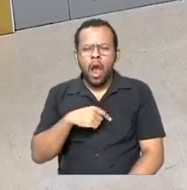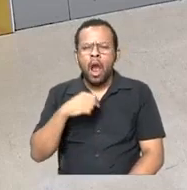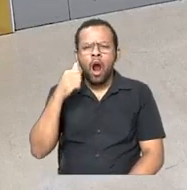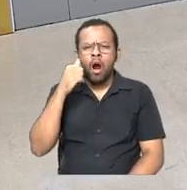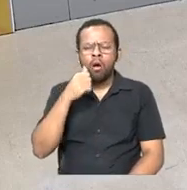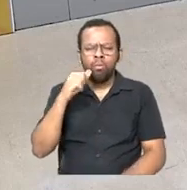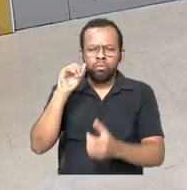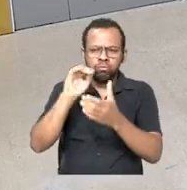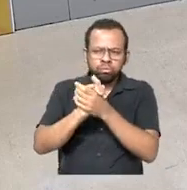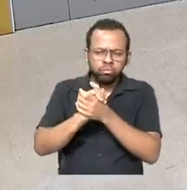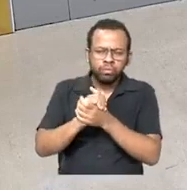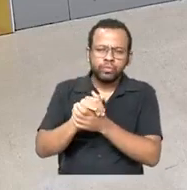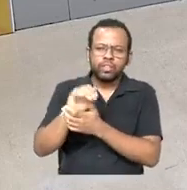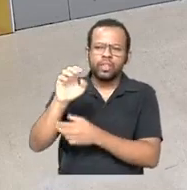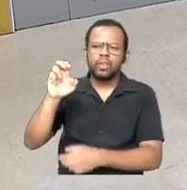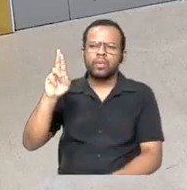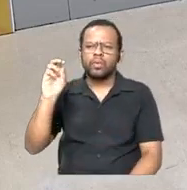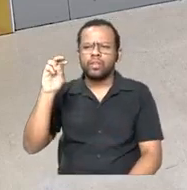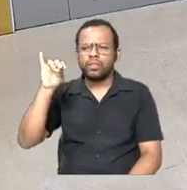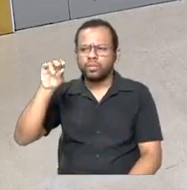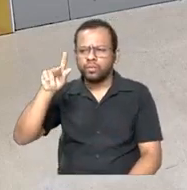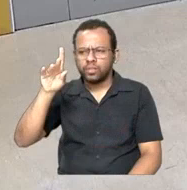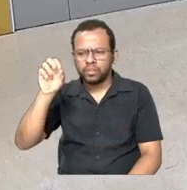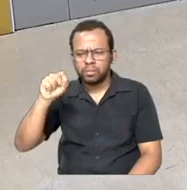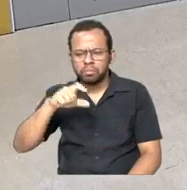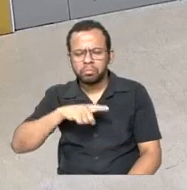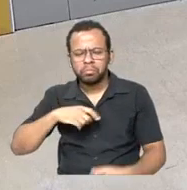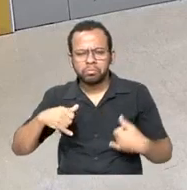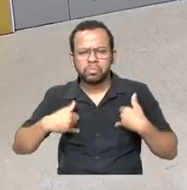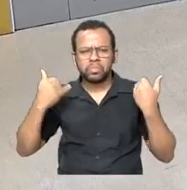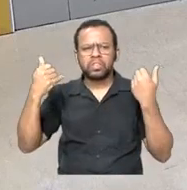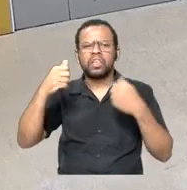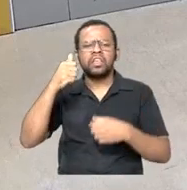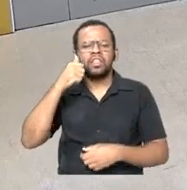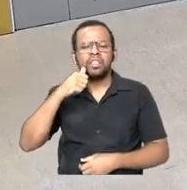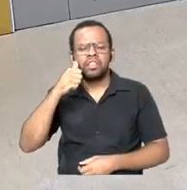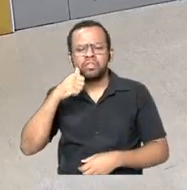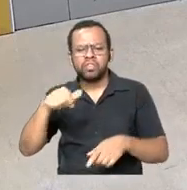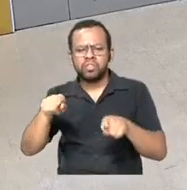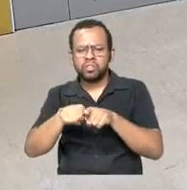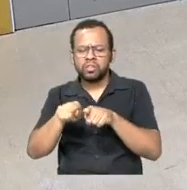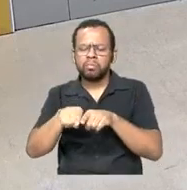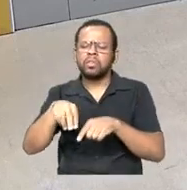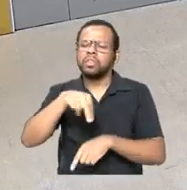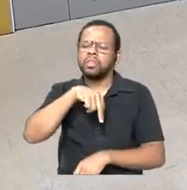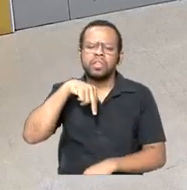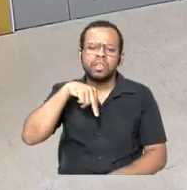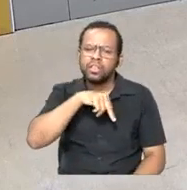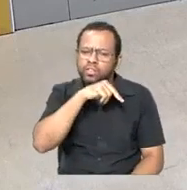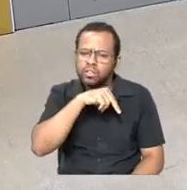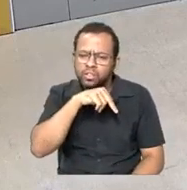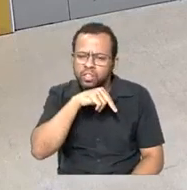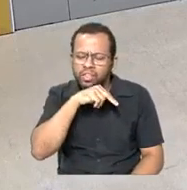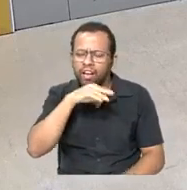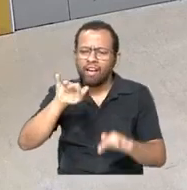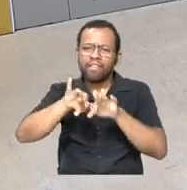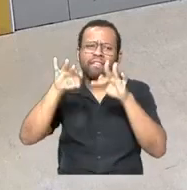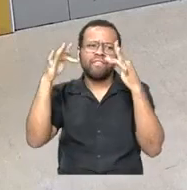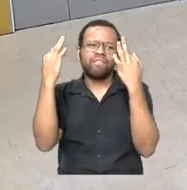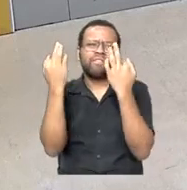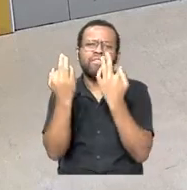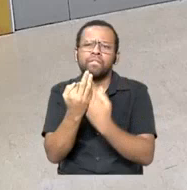esposa né do seu Eronildes aniversariante Dona pureza as filhas Sueli Suiane Suziane os netos bisneta Malu a família